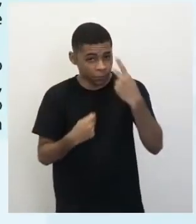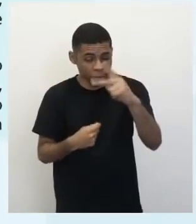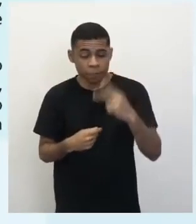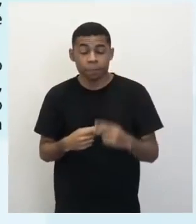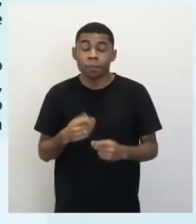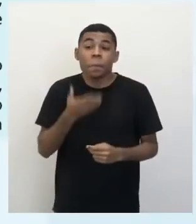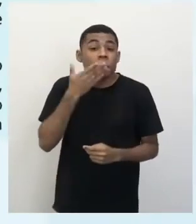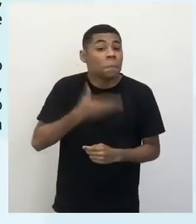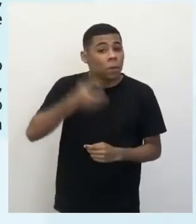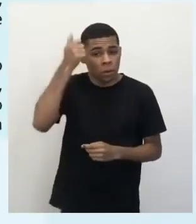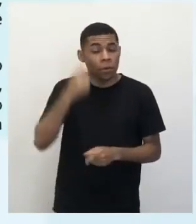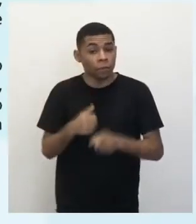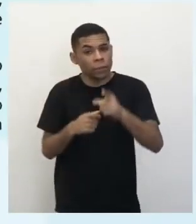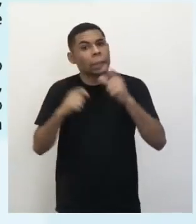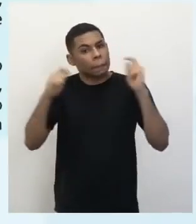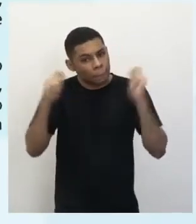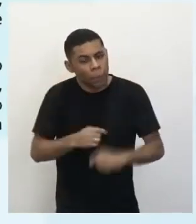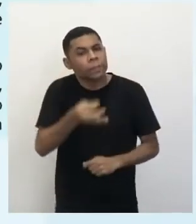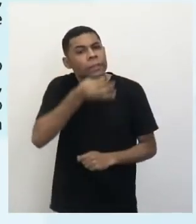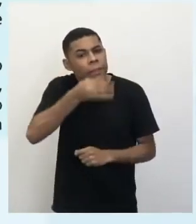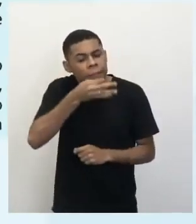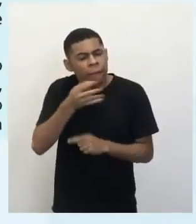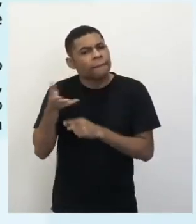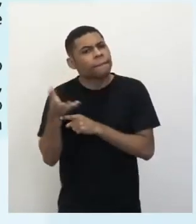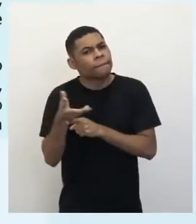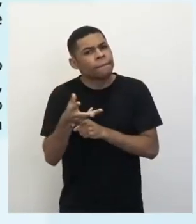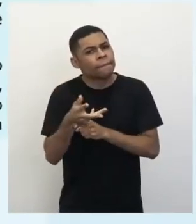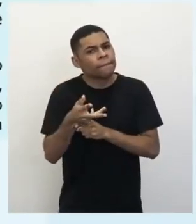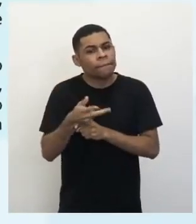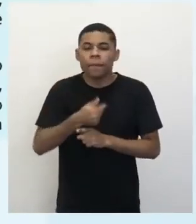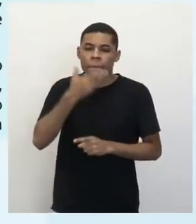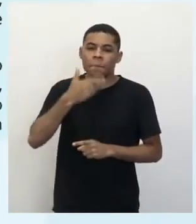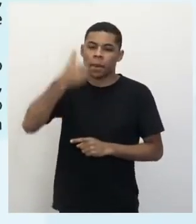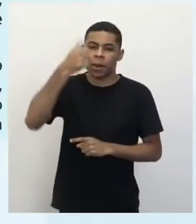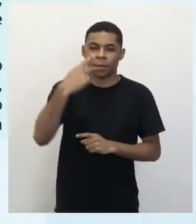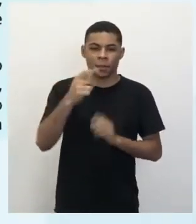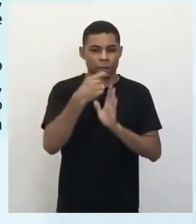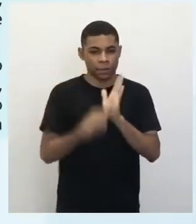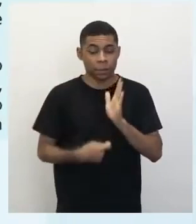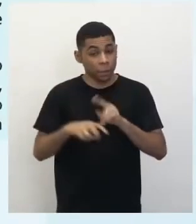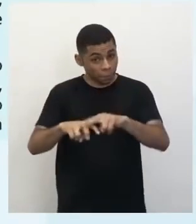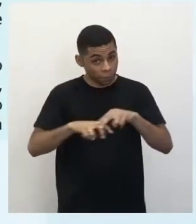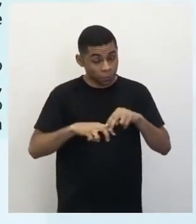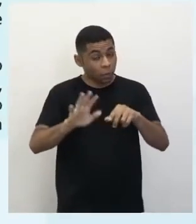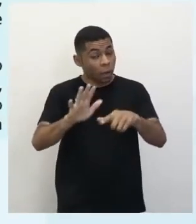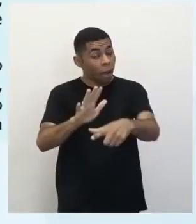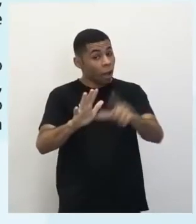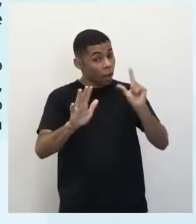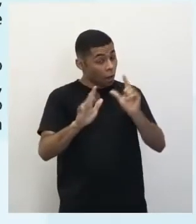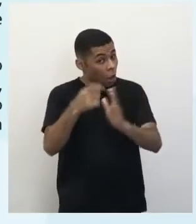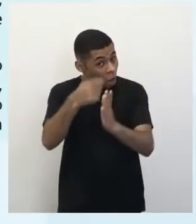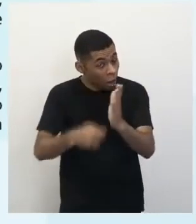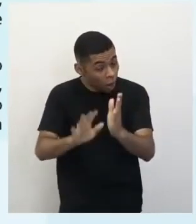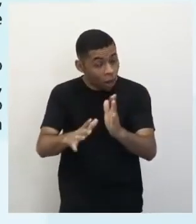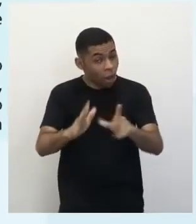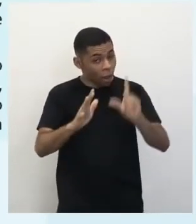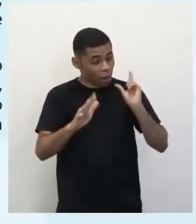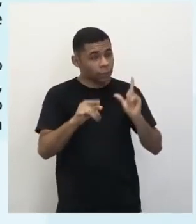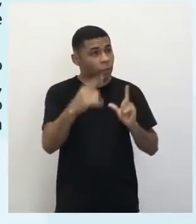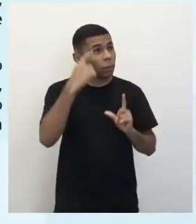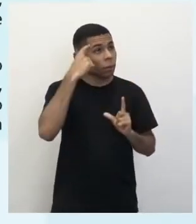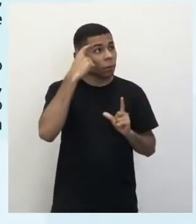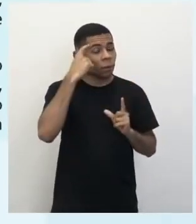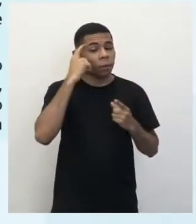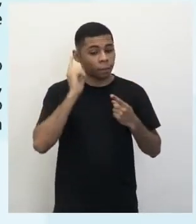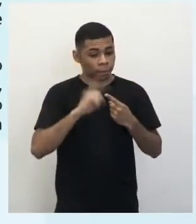de argumentação. Quanto mais poder de argumentação, melhor fica seu texto. Por isso, antes de começar, você já pensa o seguinte: eu vou defender que